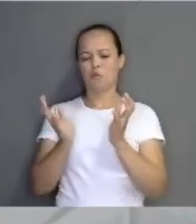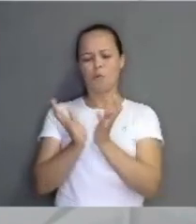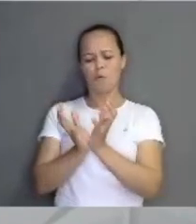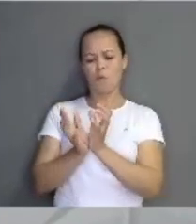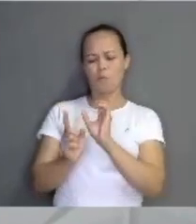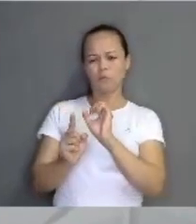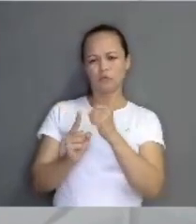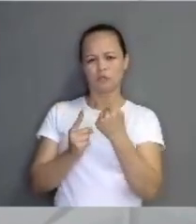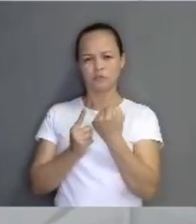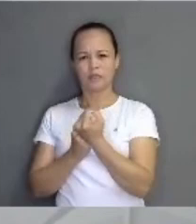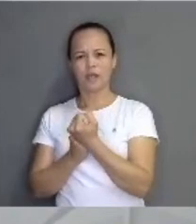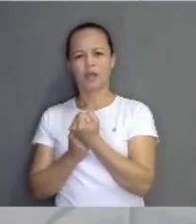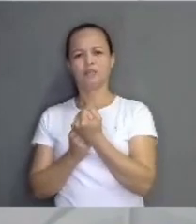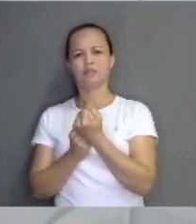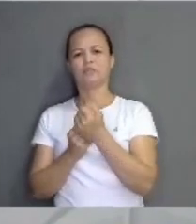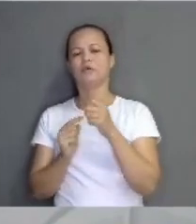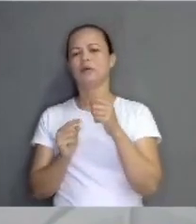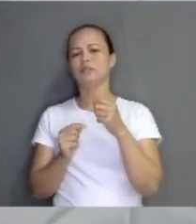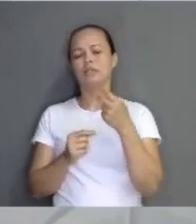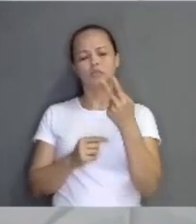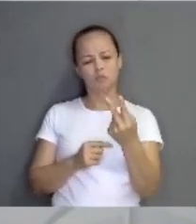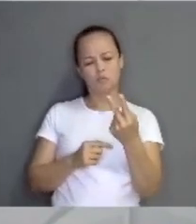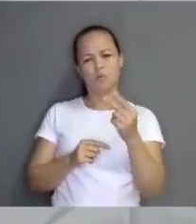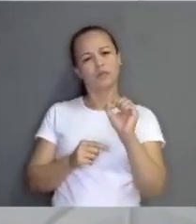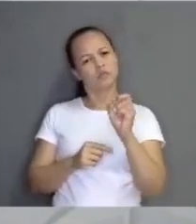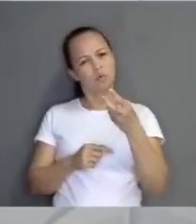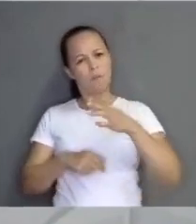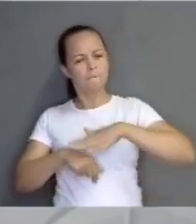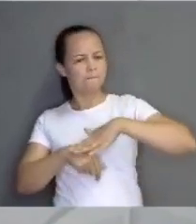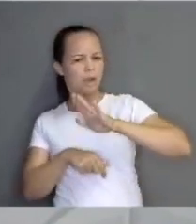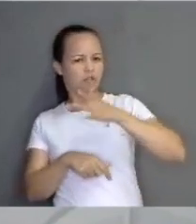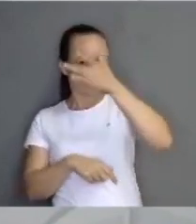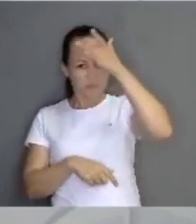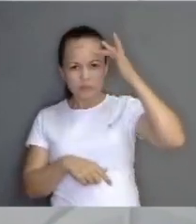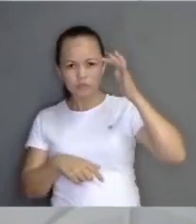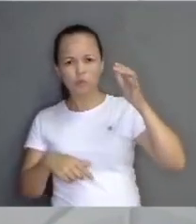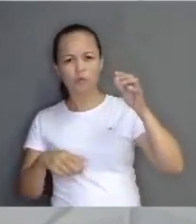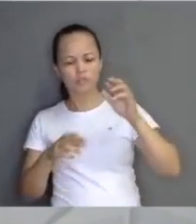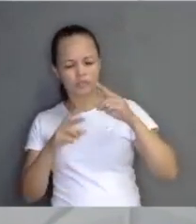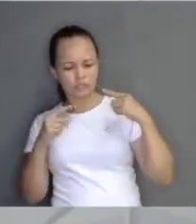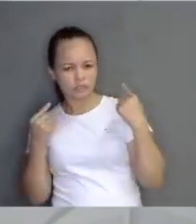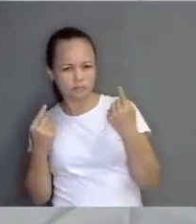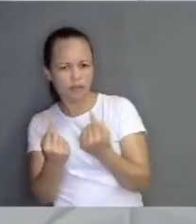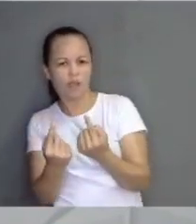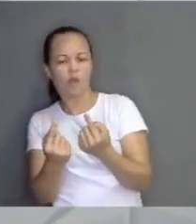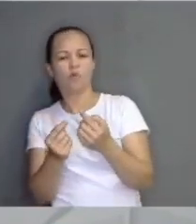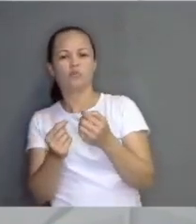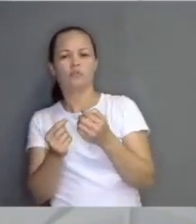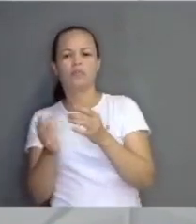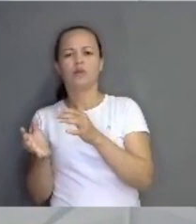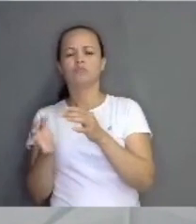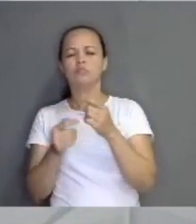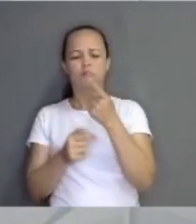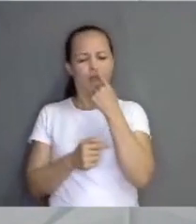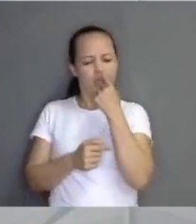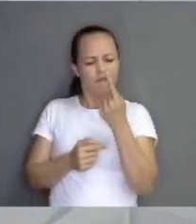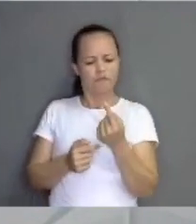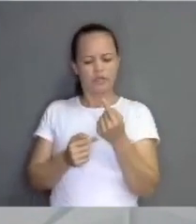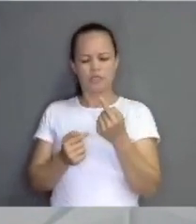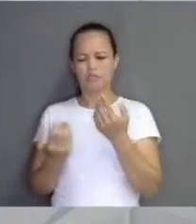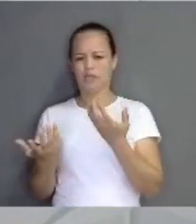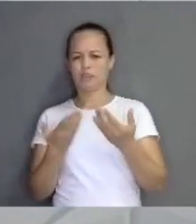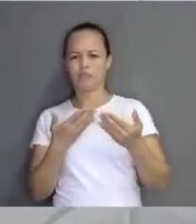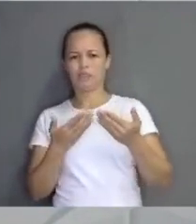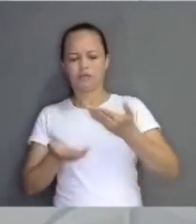de pessoas, duas ou mais pessoas, que se reúnem por terem algum tipo de afinidade, algum tipo